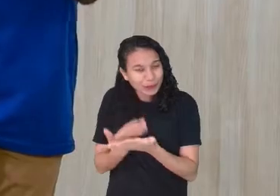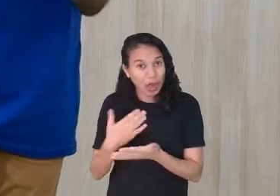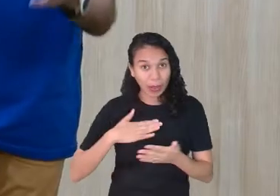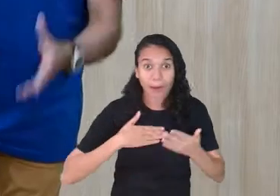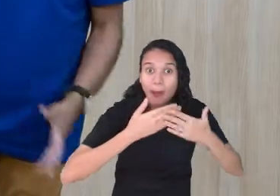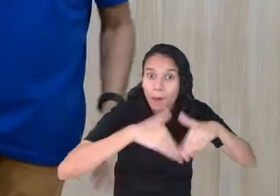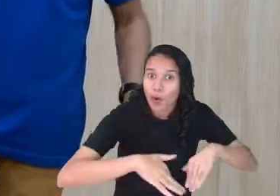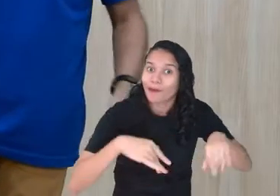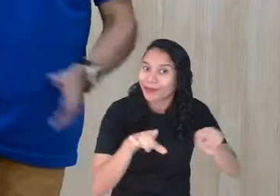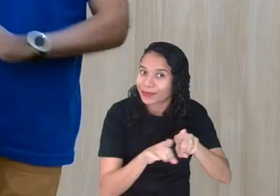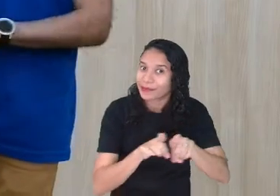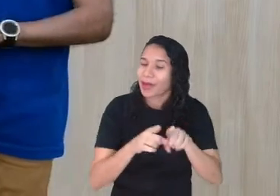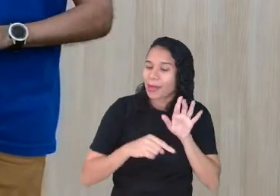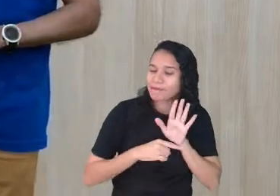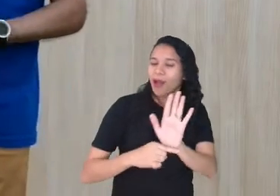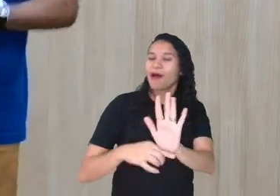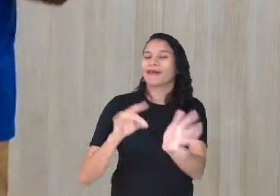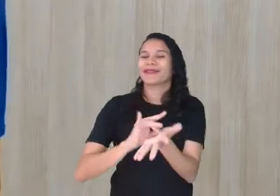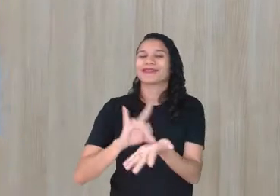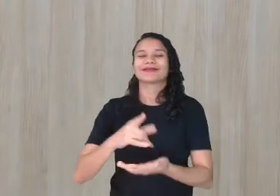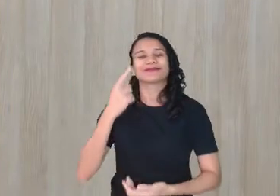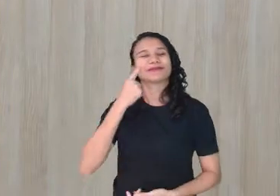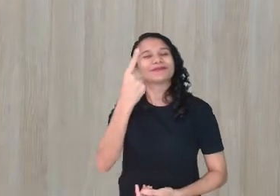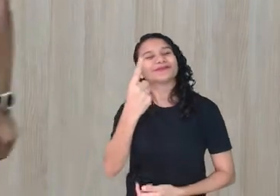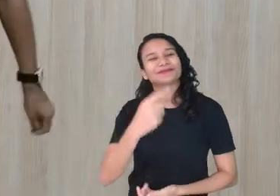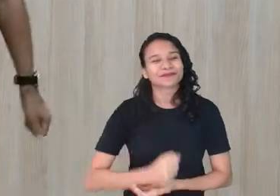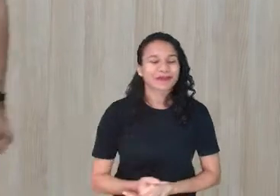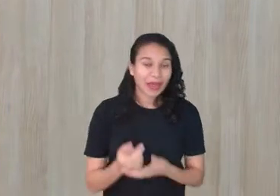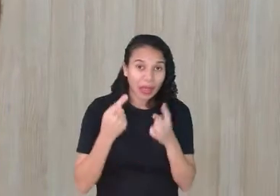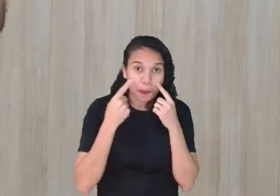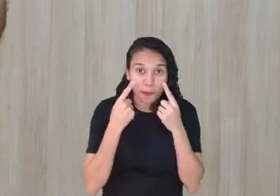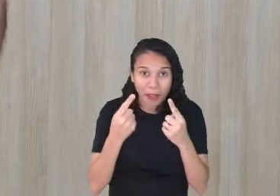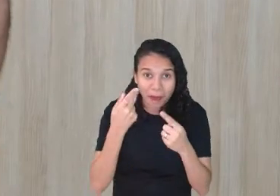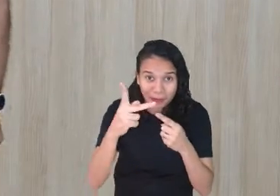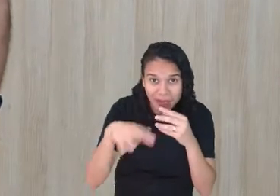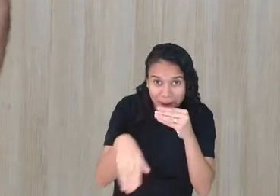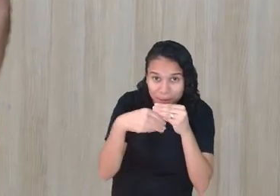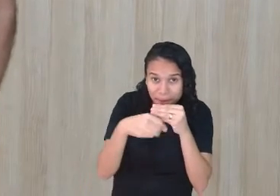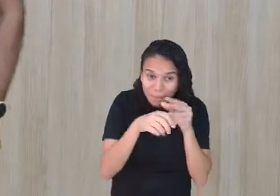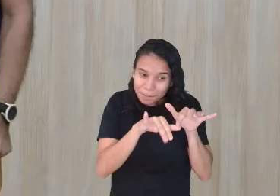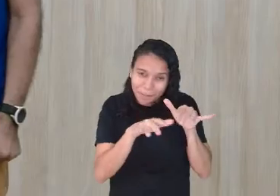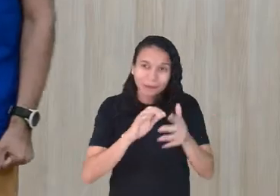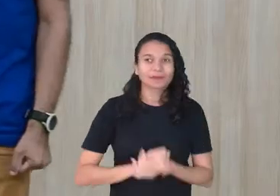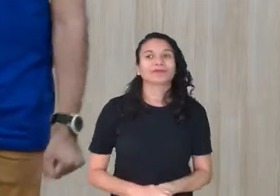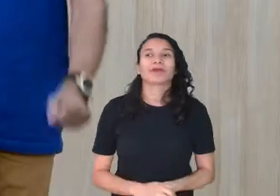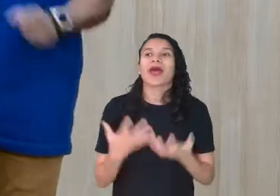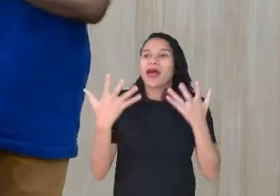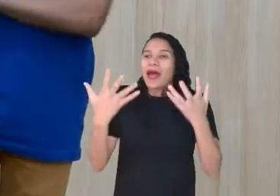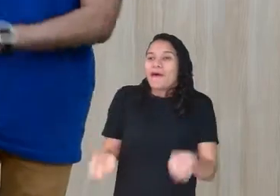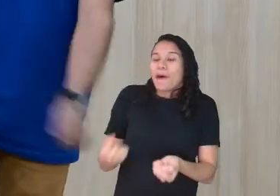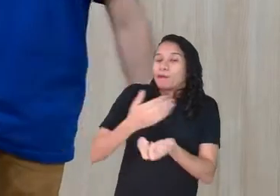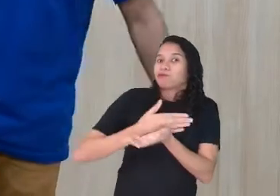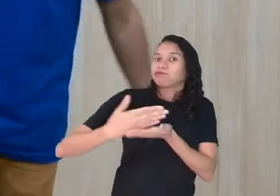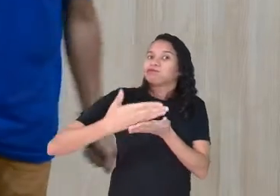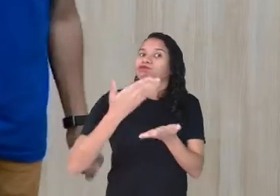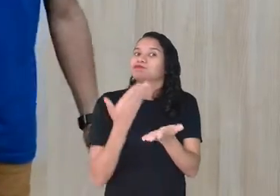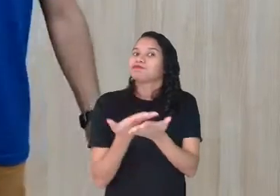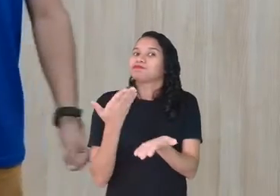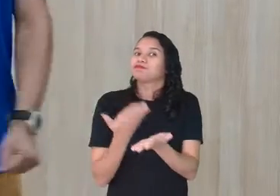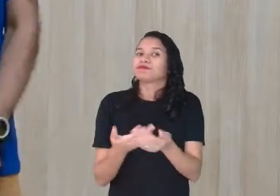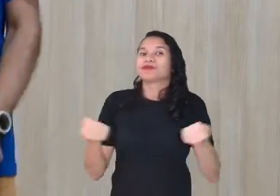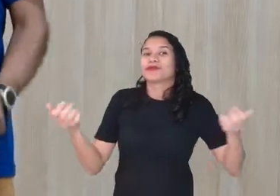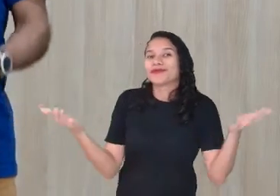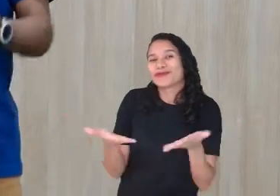cair na minha prova, então tá me ajudando bastante, tá bom? Quero ver os seus comentários. E vamos embora para